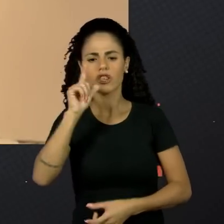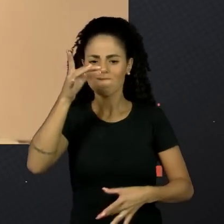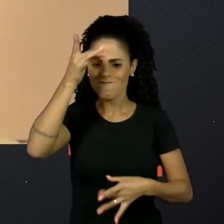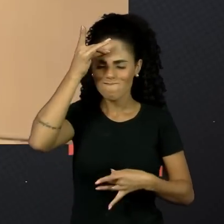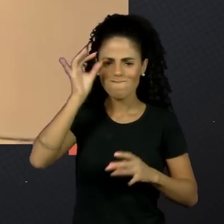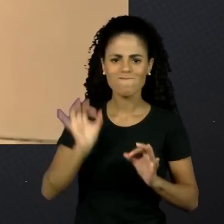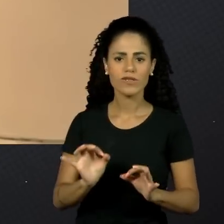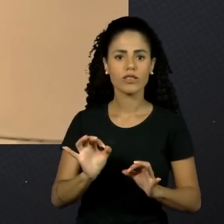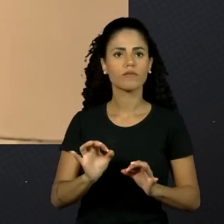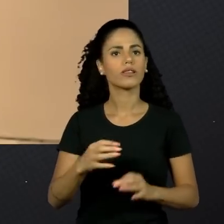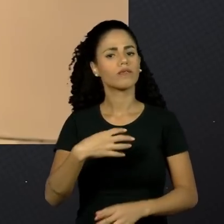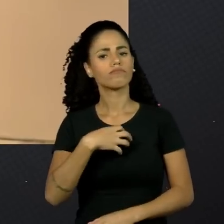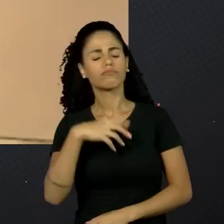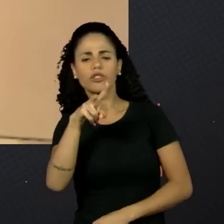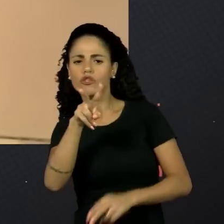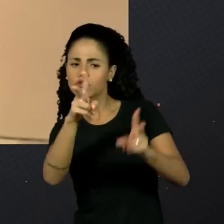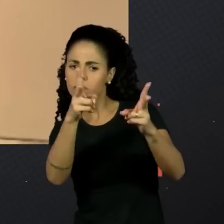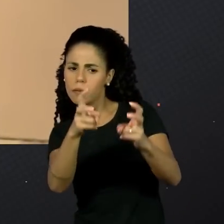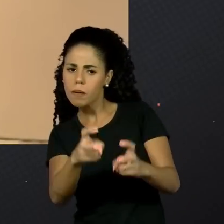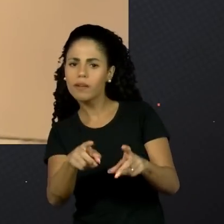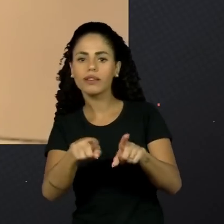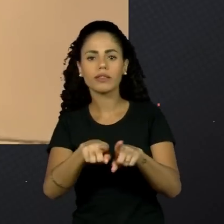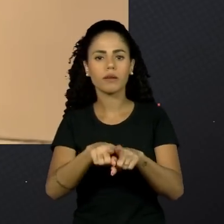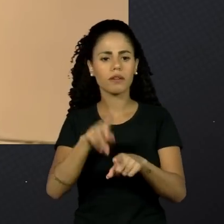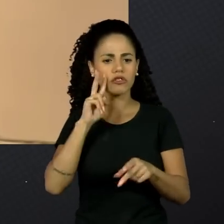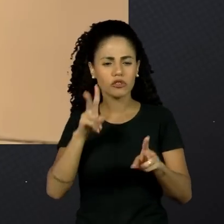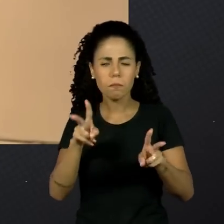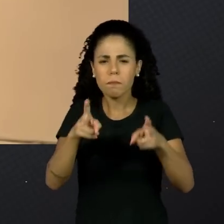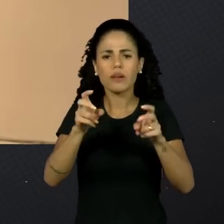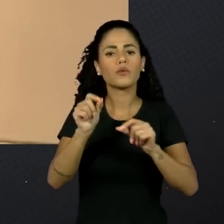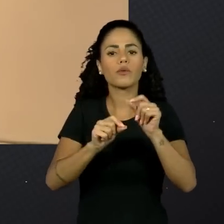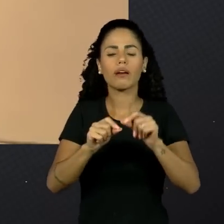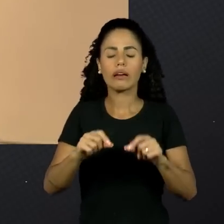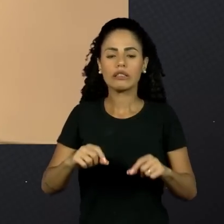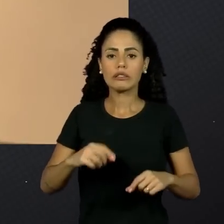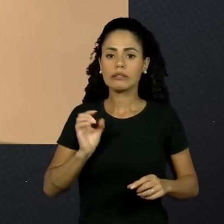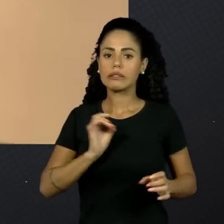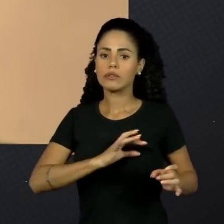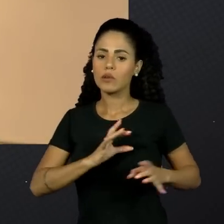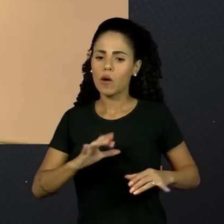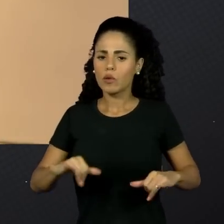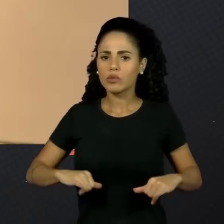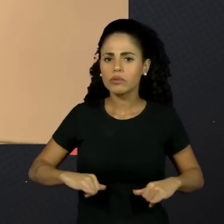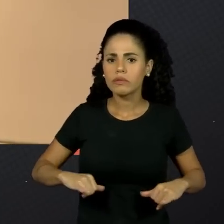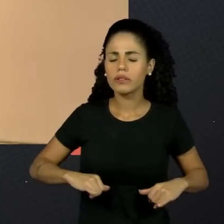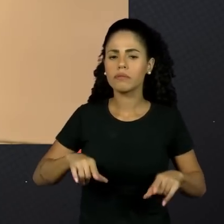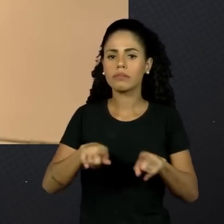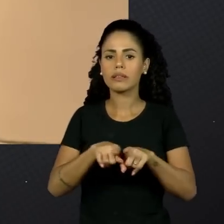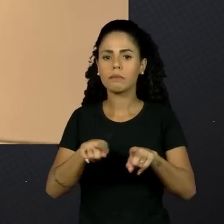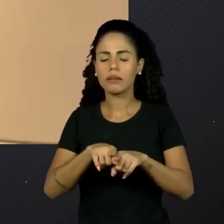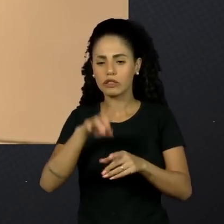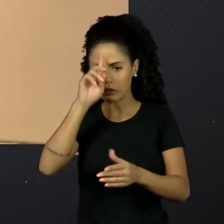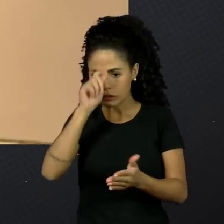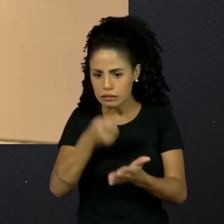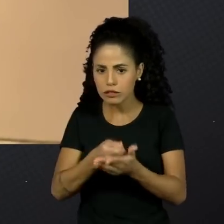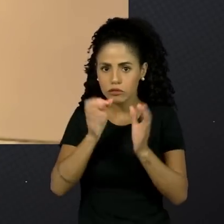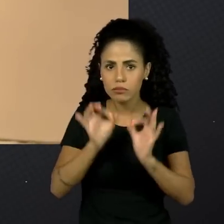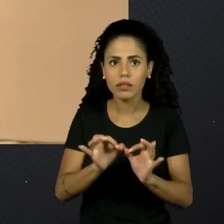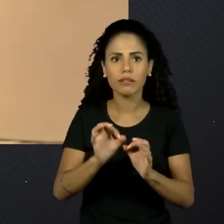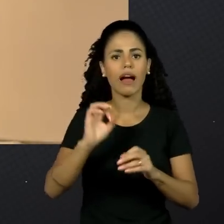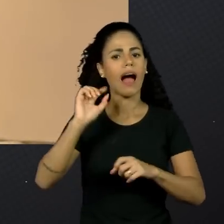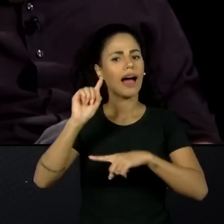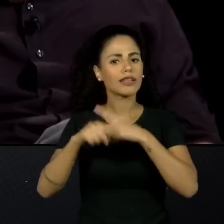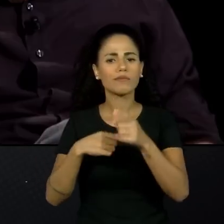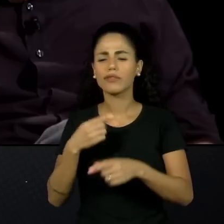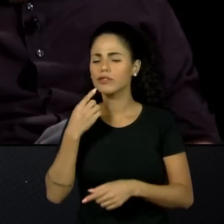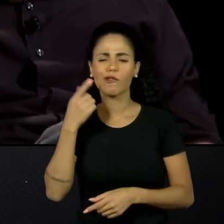respirar. Tem aquele sofrimento que nós todos temos na hora que a gente decide pular, mas depois ele